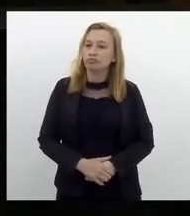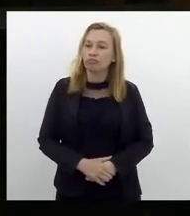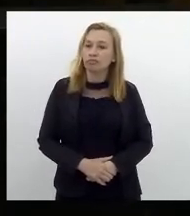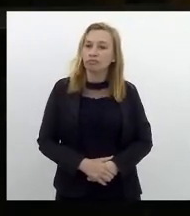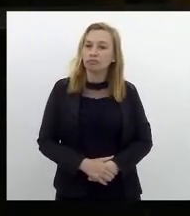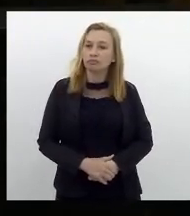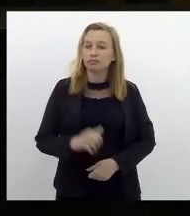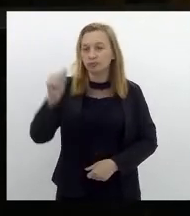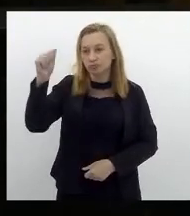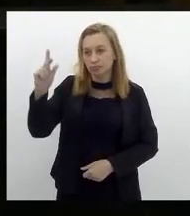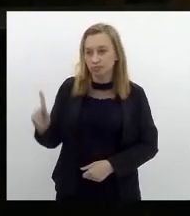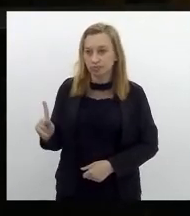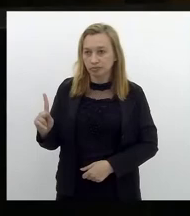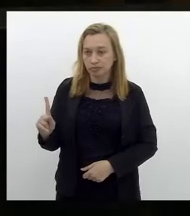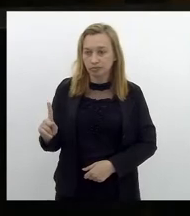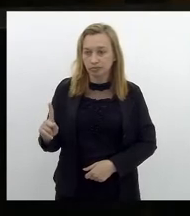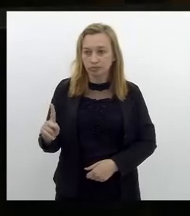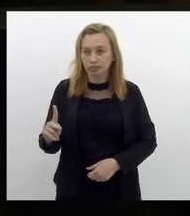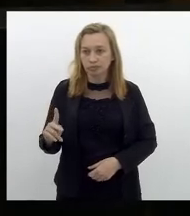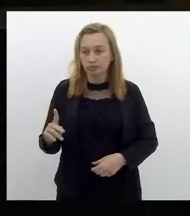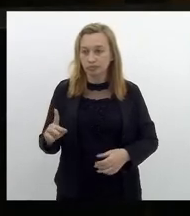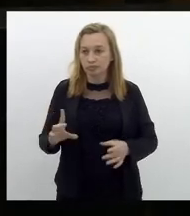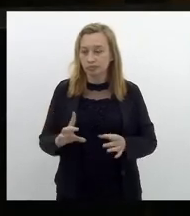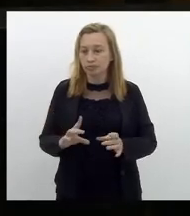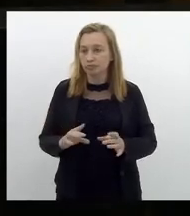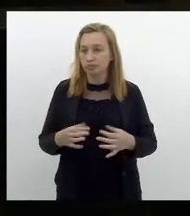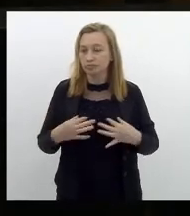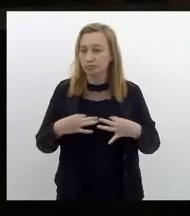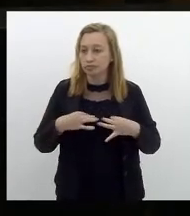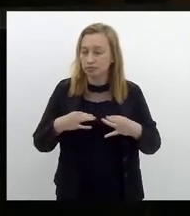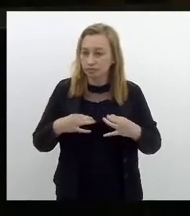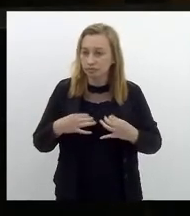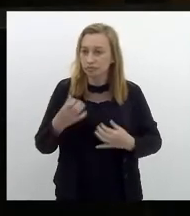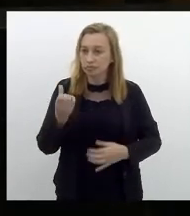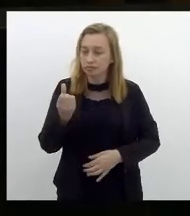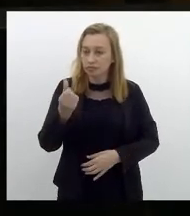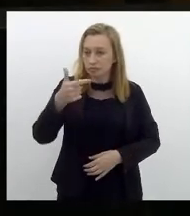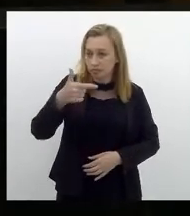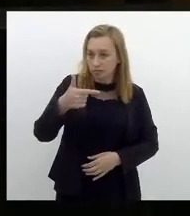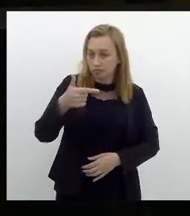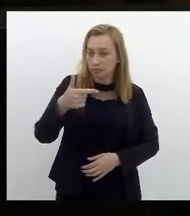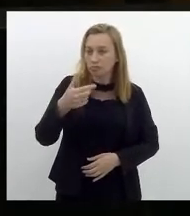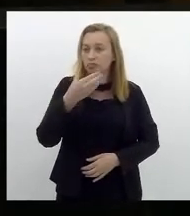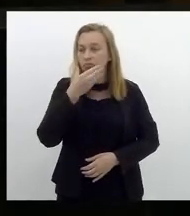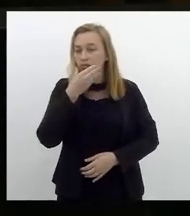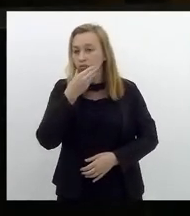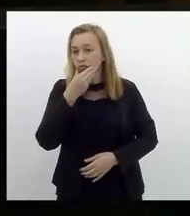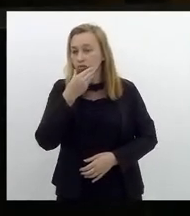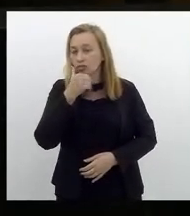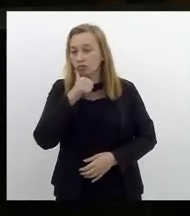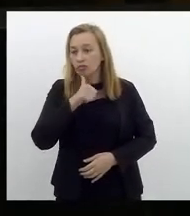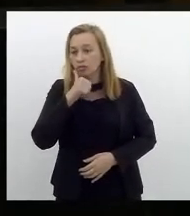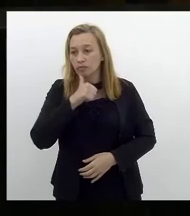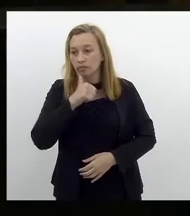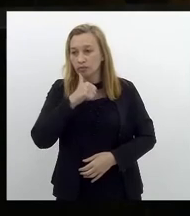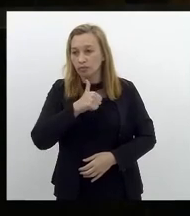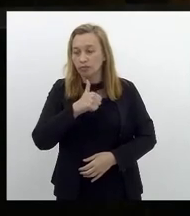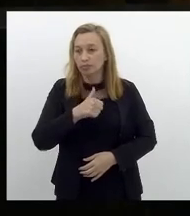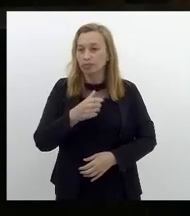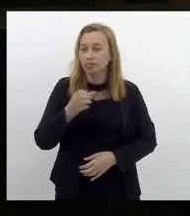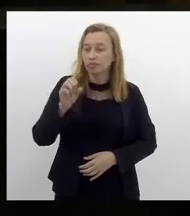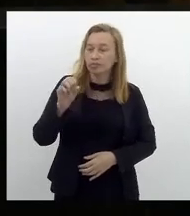as aposentadorias voluntariamente se darão aos 62 anos para a idade para a mulher